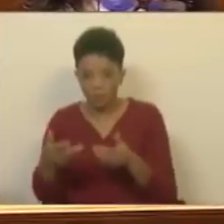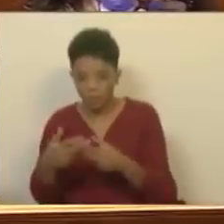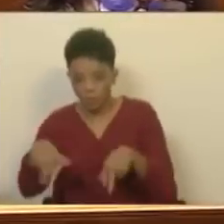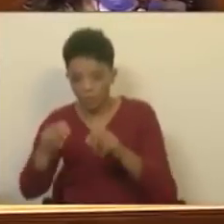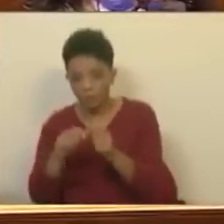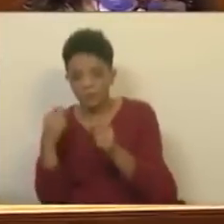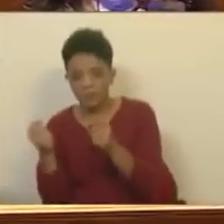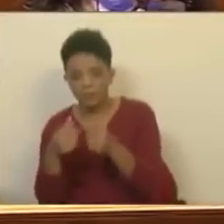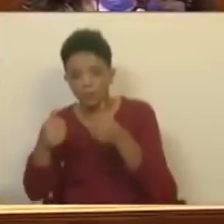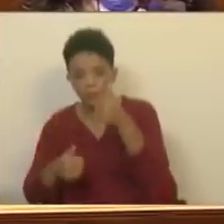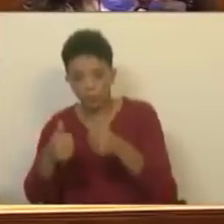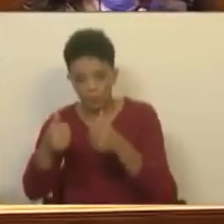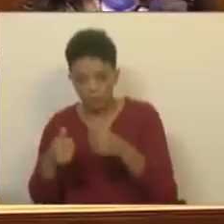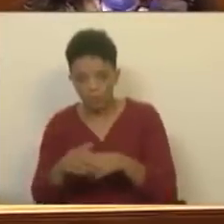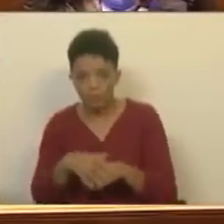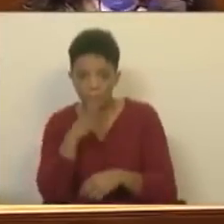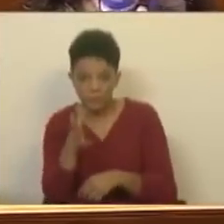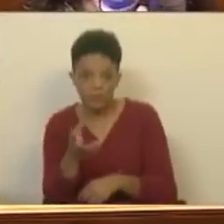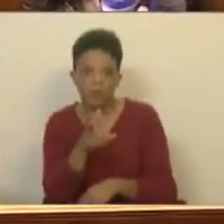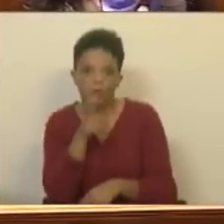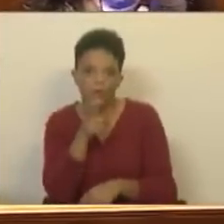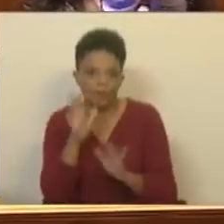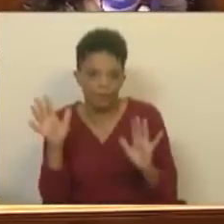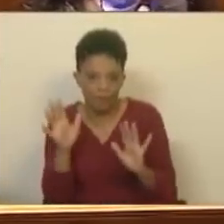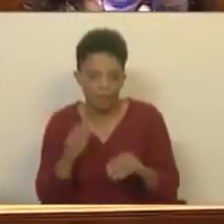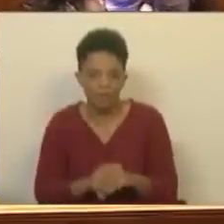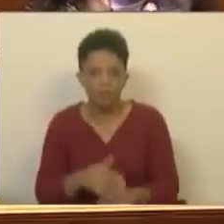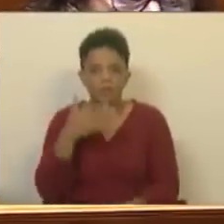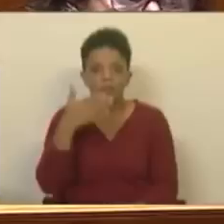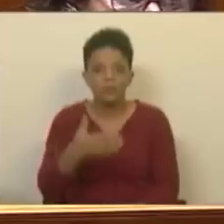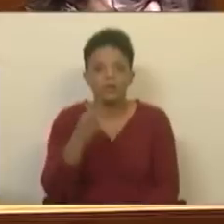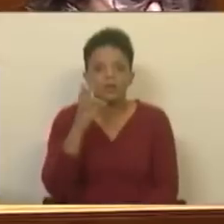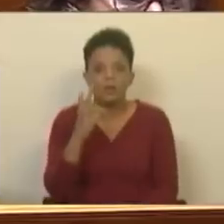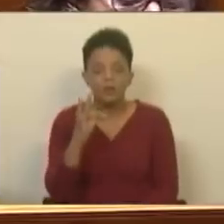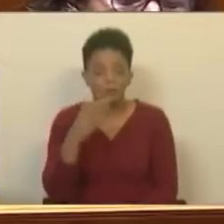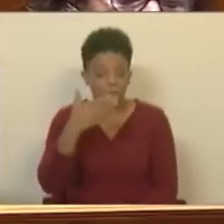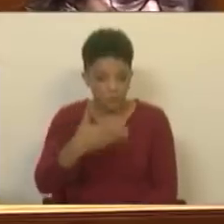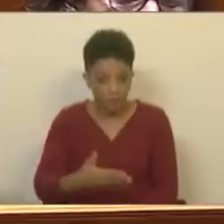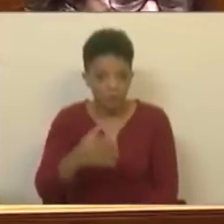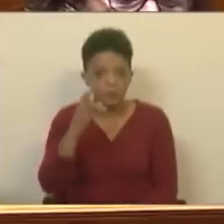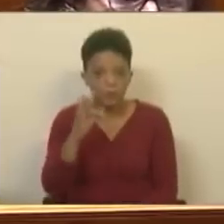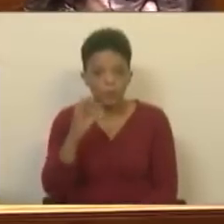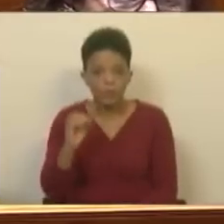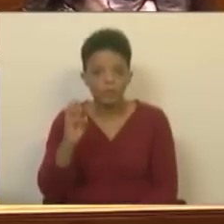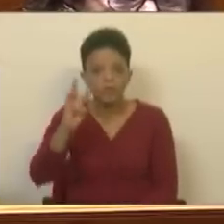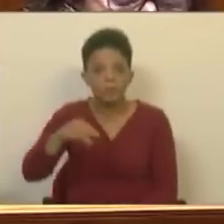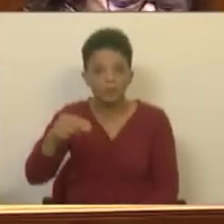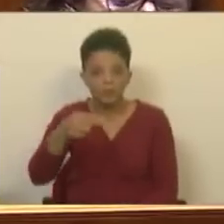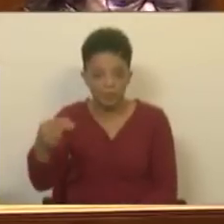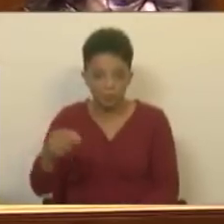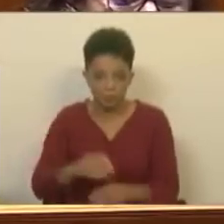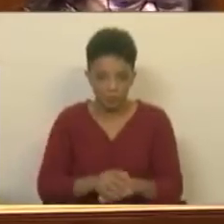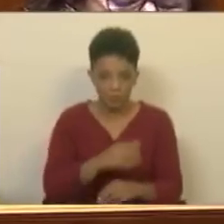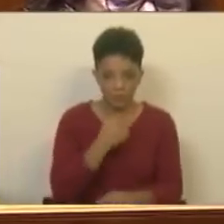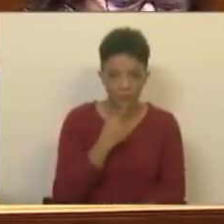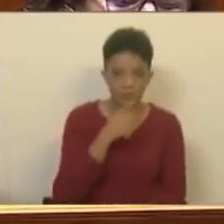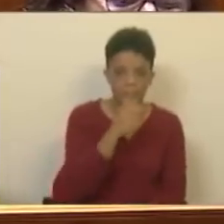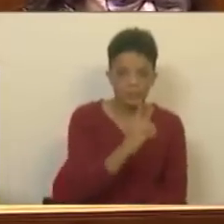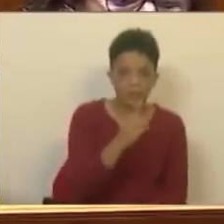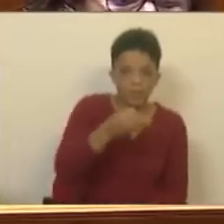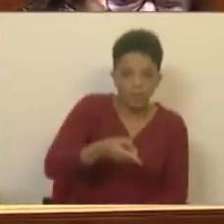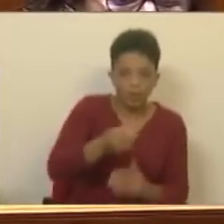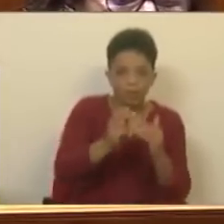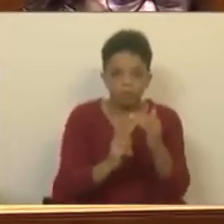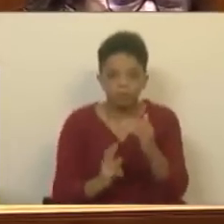novo ciclo deste concurso considera desastroso é 140 São 140 milhões de euros Subimos de 69